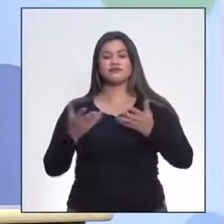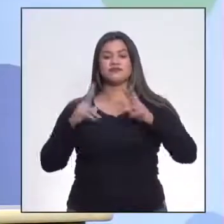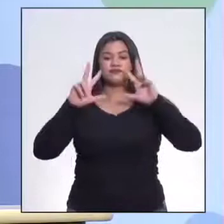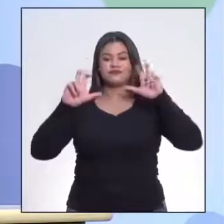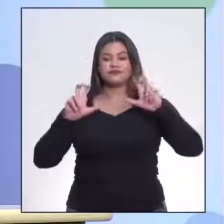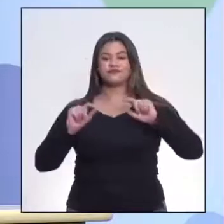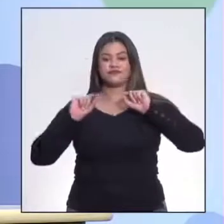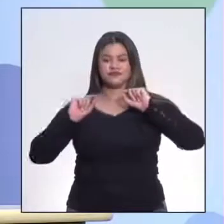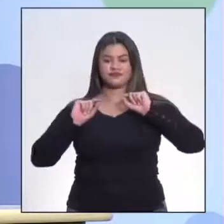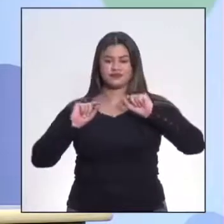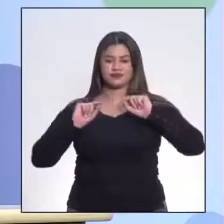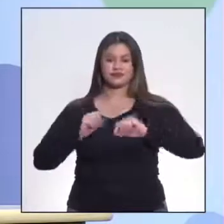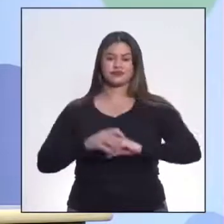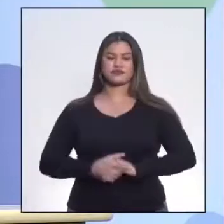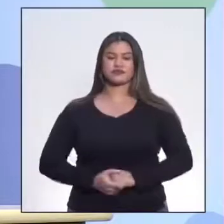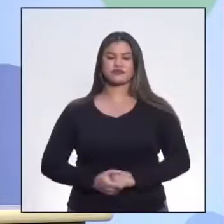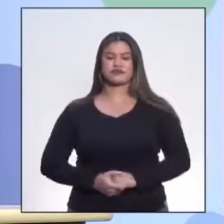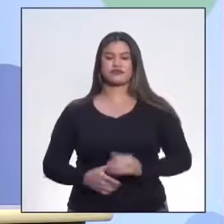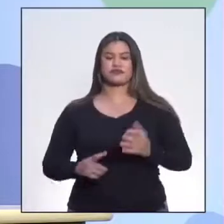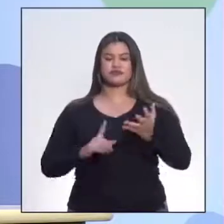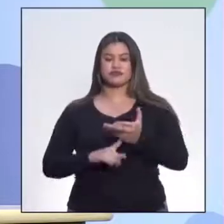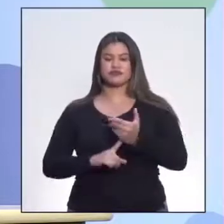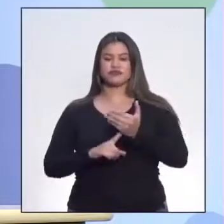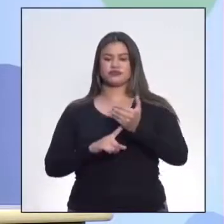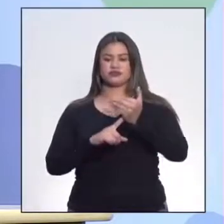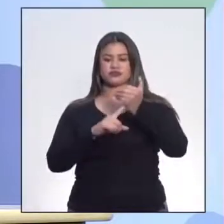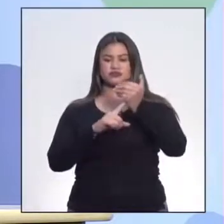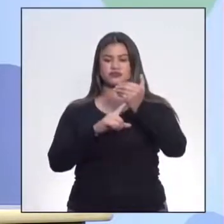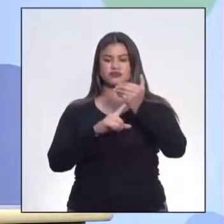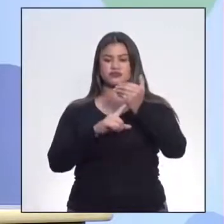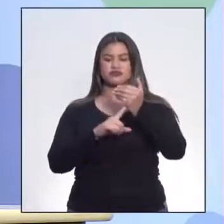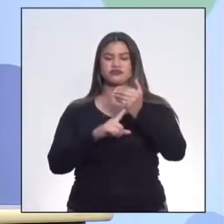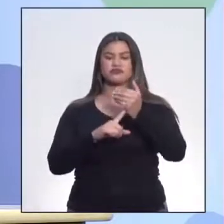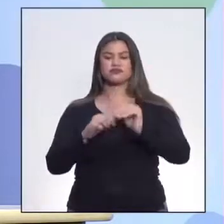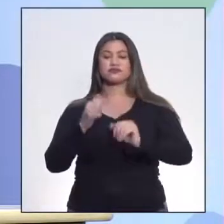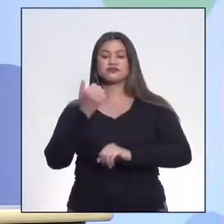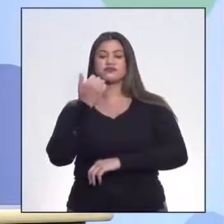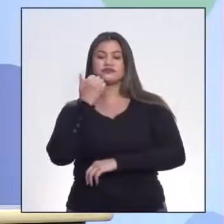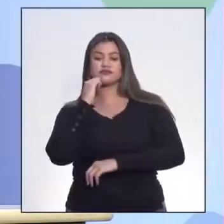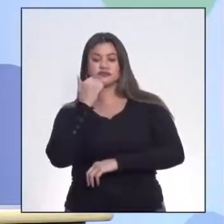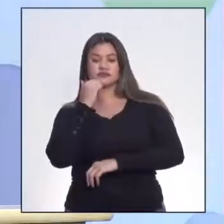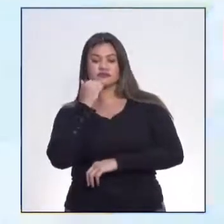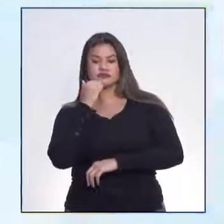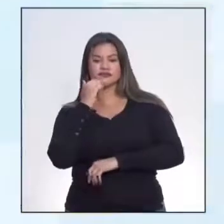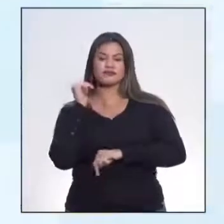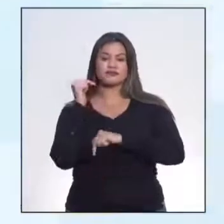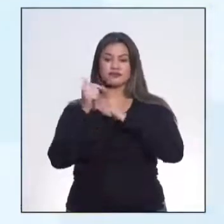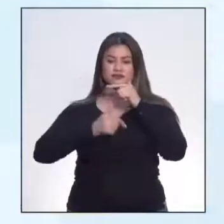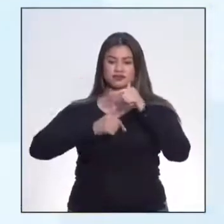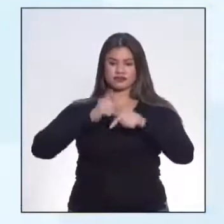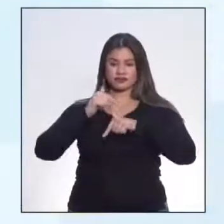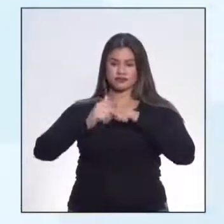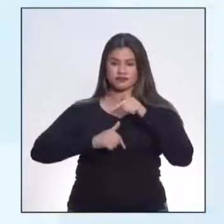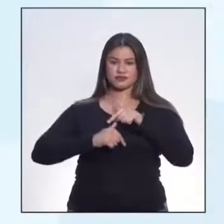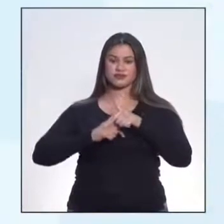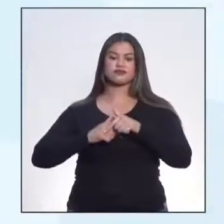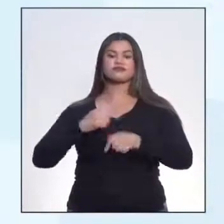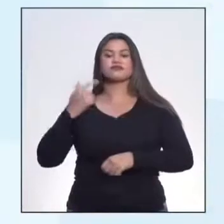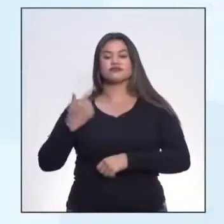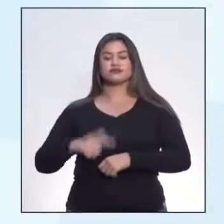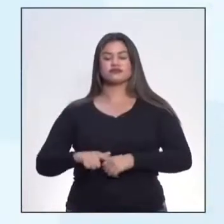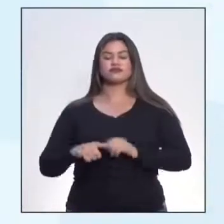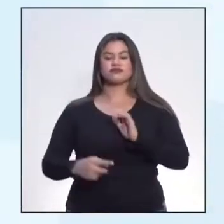hoje? O tema da aula de hoje é Tecnologia, Ciência e Trabalho. É mais uma aula do